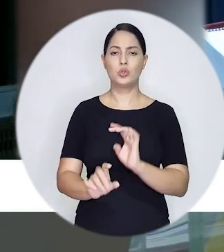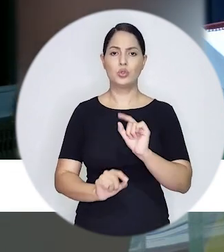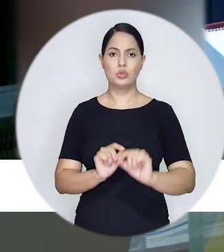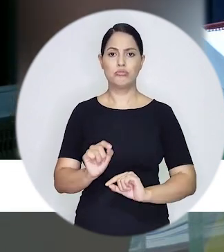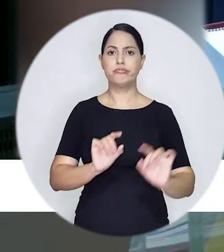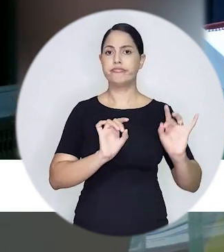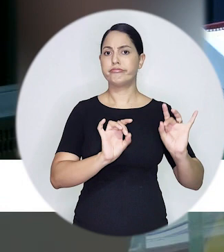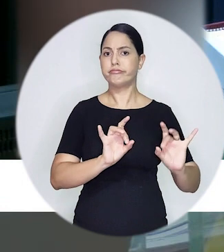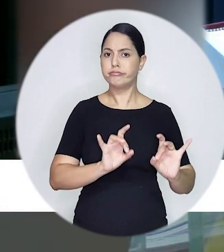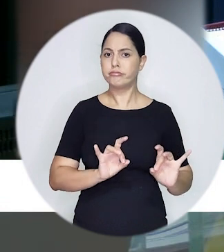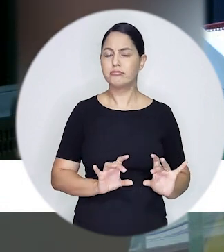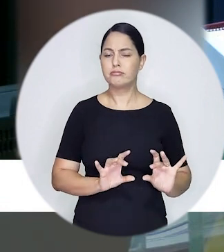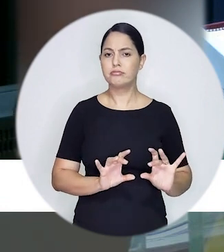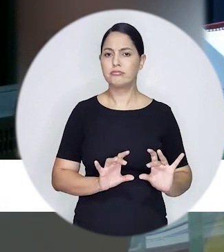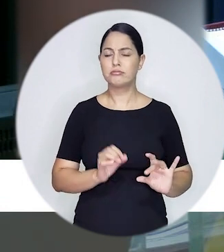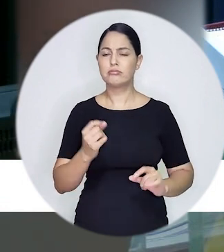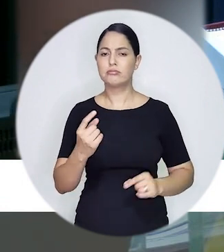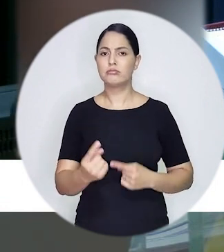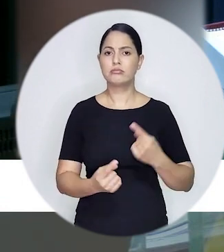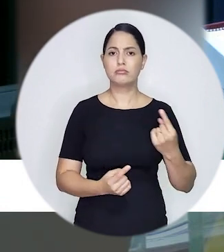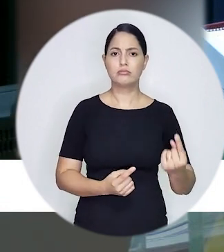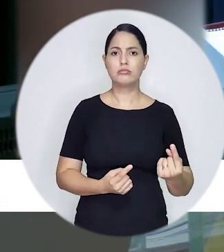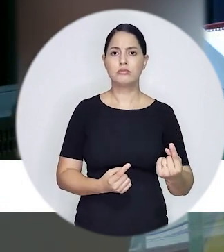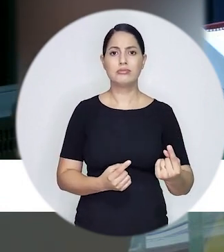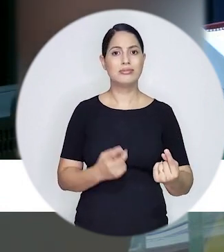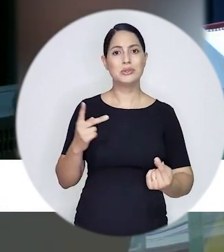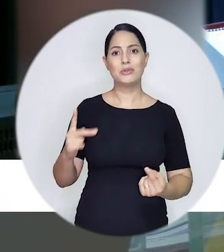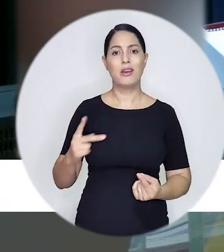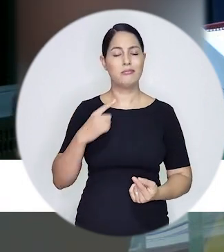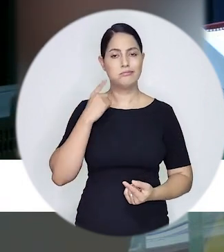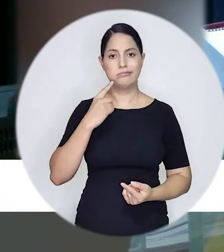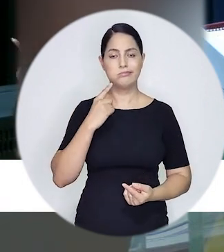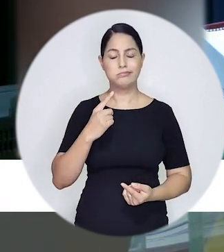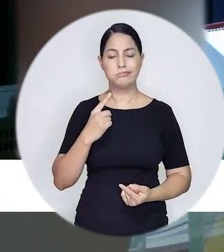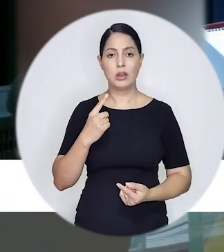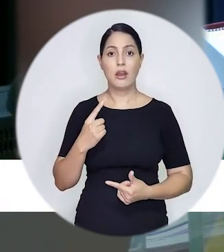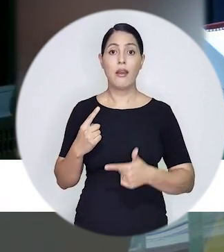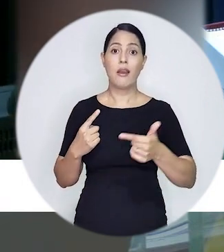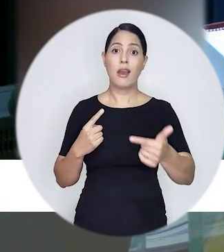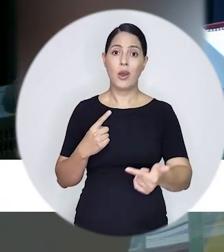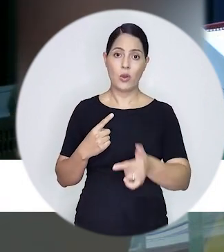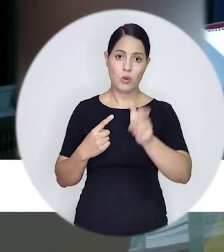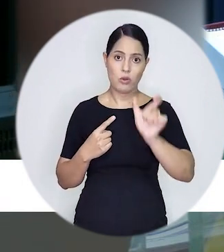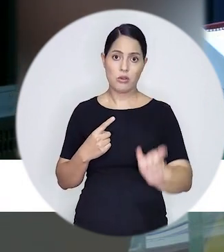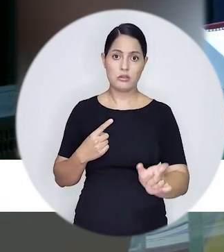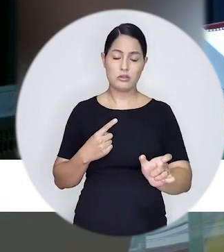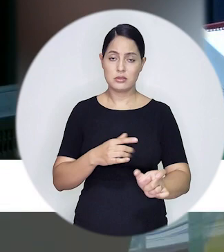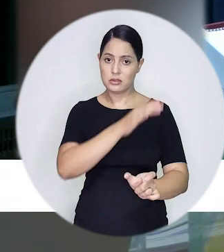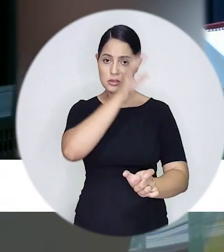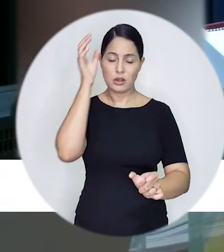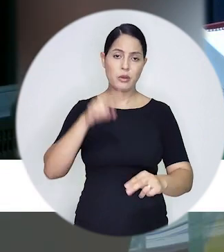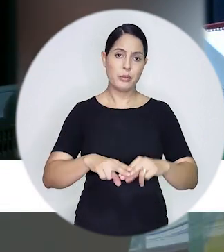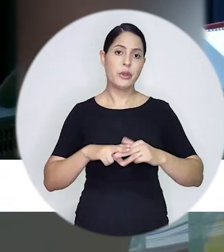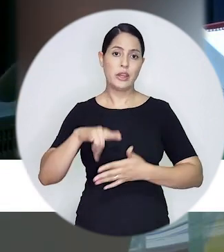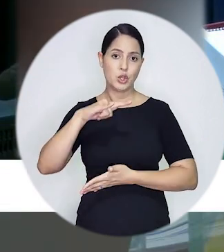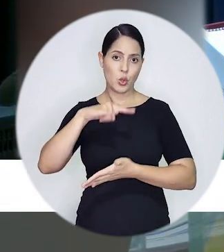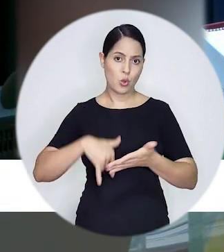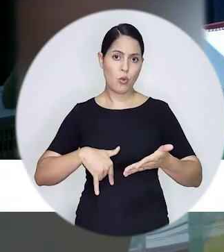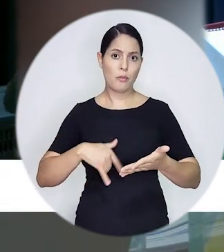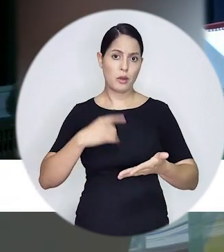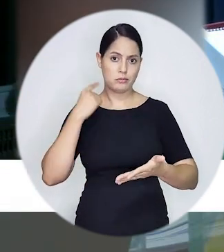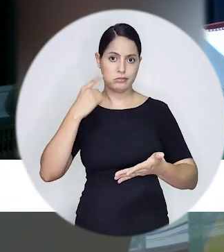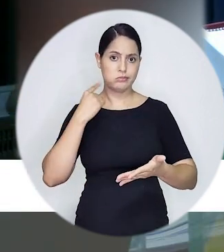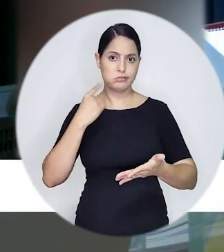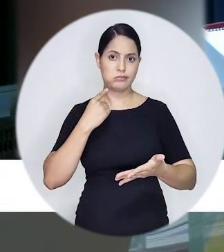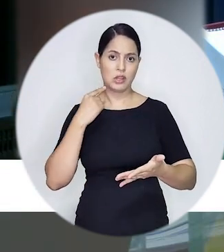excepcionalíssimas, mas que, de regra, aquilo não se aplica ao advogado, mas a terceiros, porque a procuração do advogado ela tem todo um arcabouço